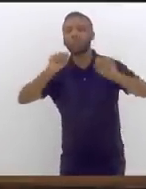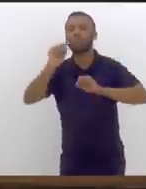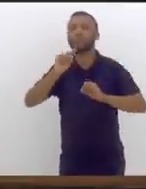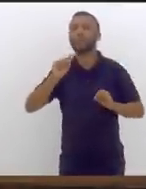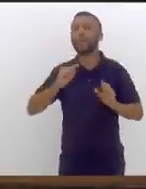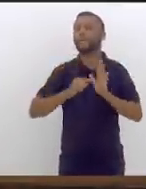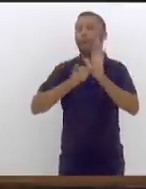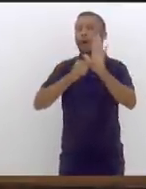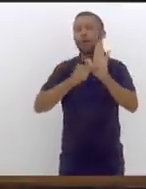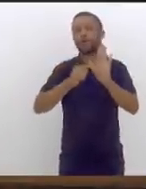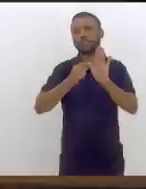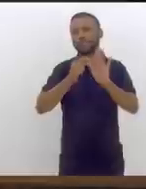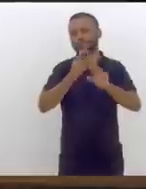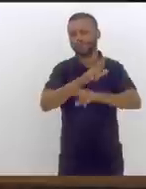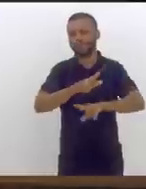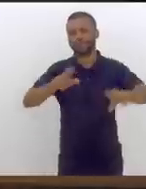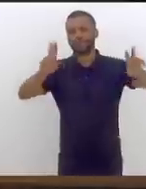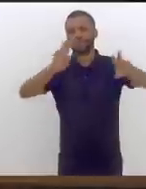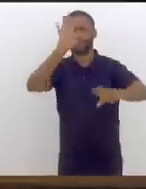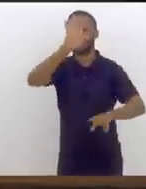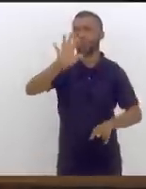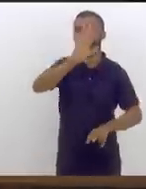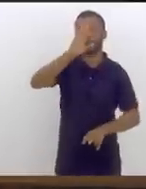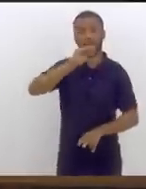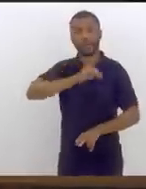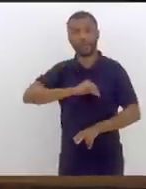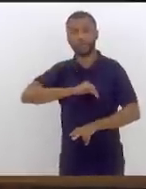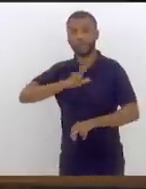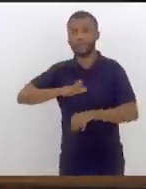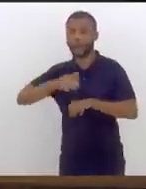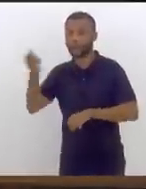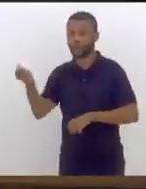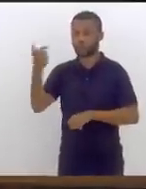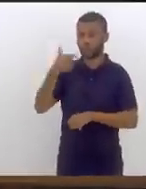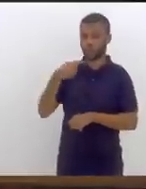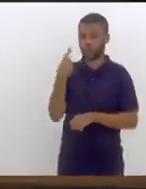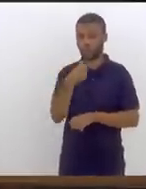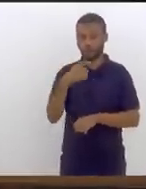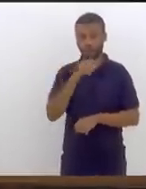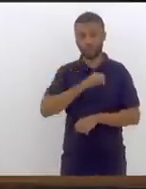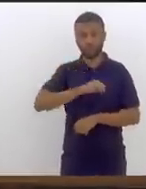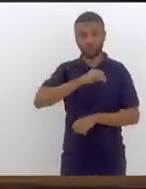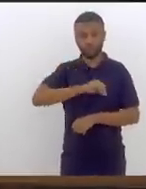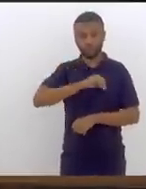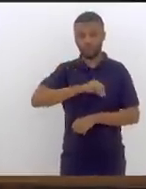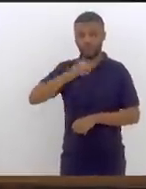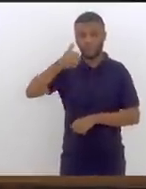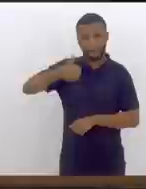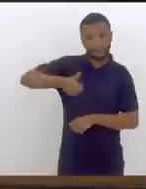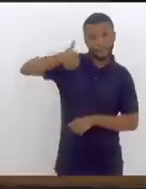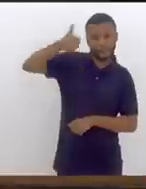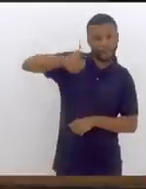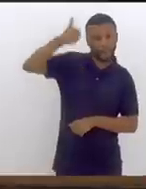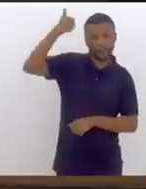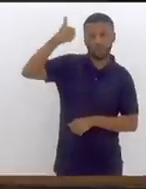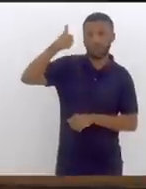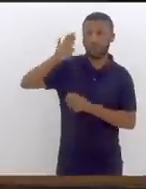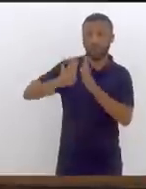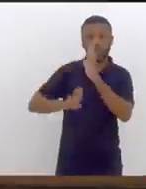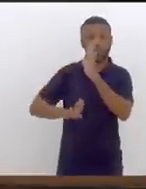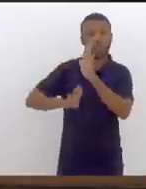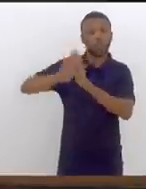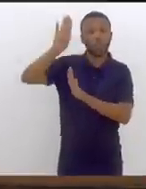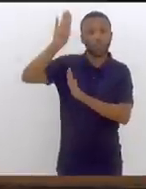do que muitos outros estados que recebem mais do que a gente nós temos que ser o primeiro muito a frente do segundo não é simplesmente